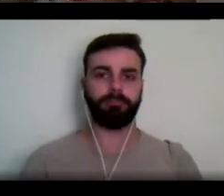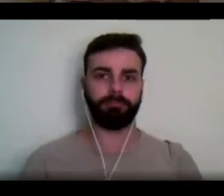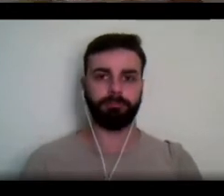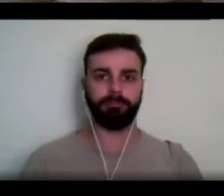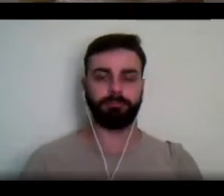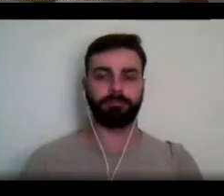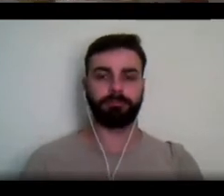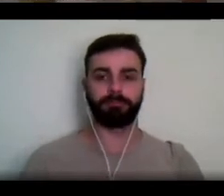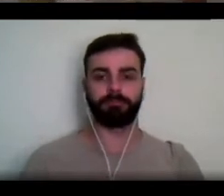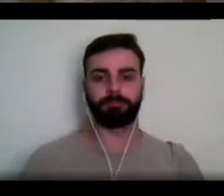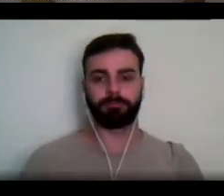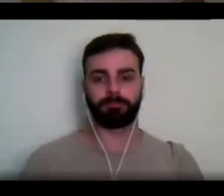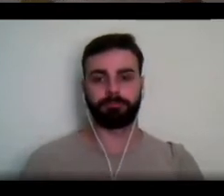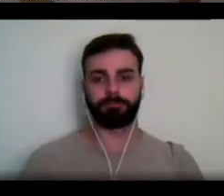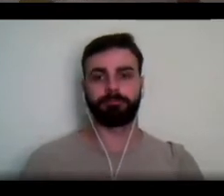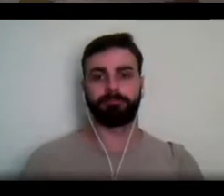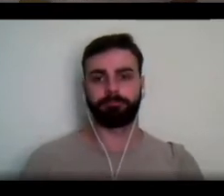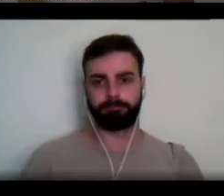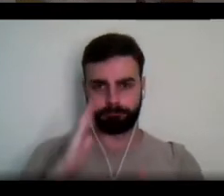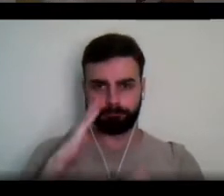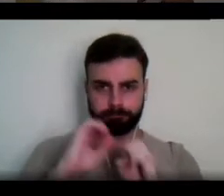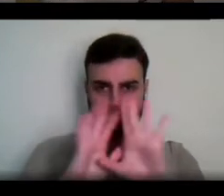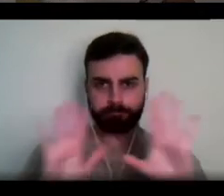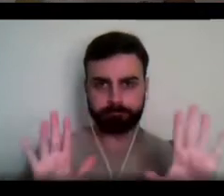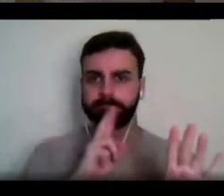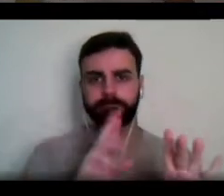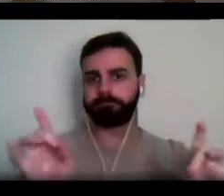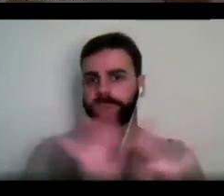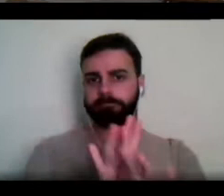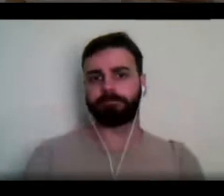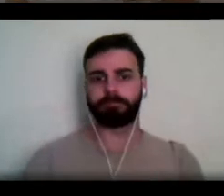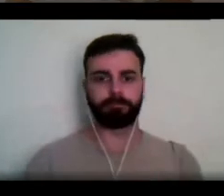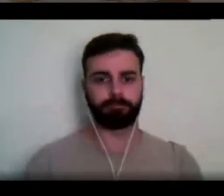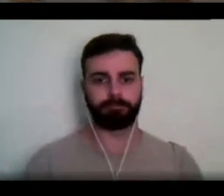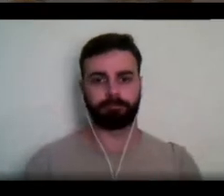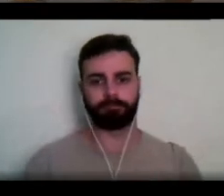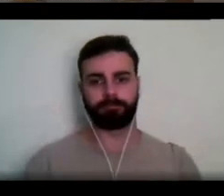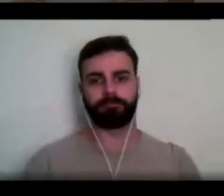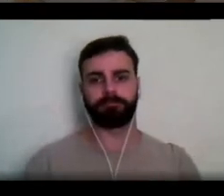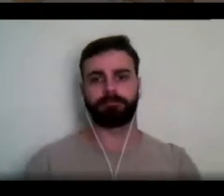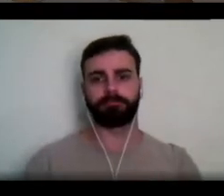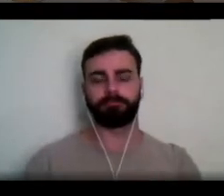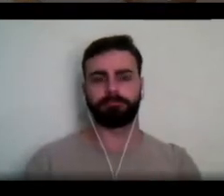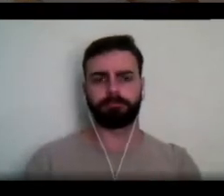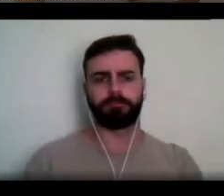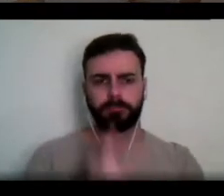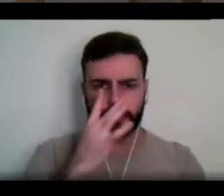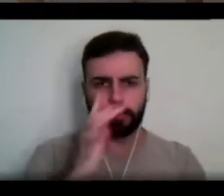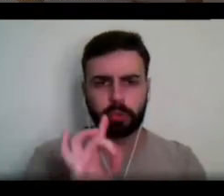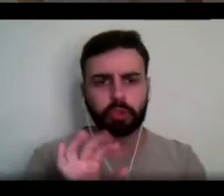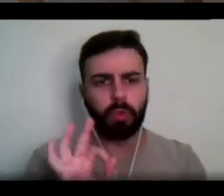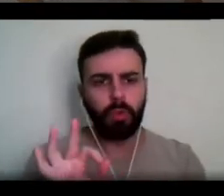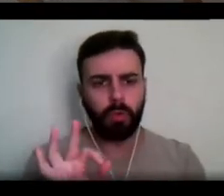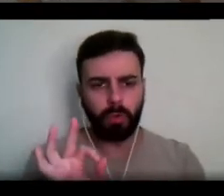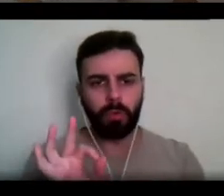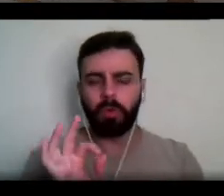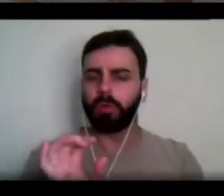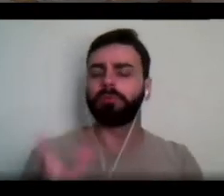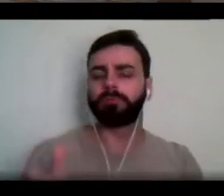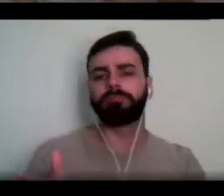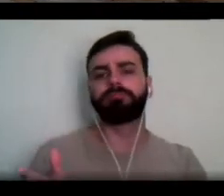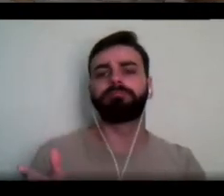essa altura que a gente calculou. É assim que faz esse exercício. É só isso que pergunta?